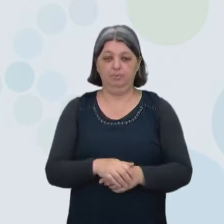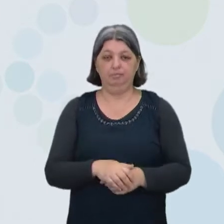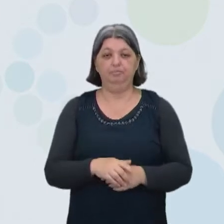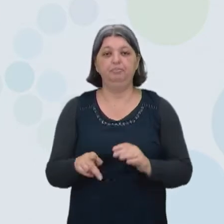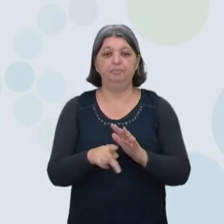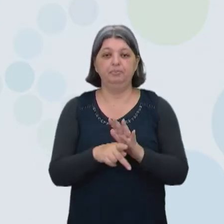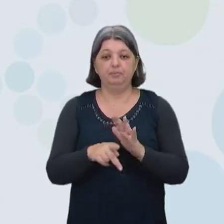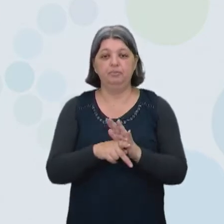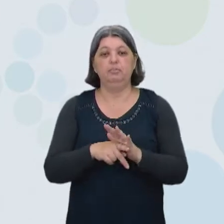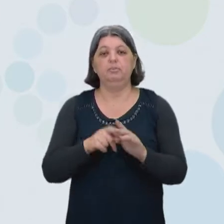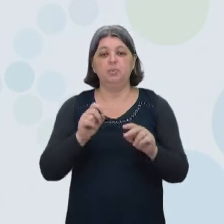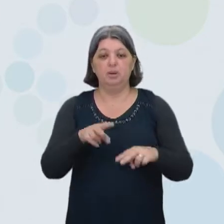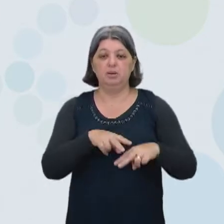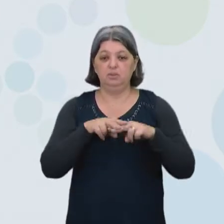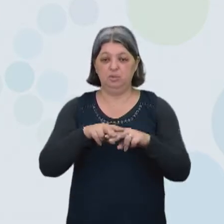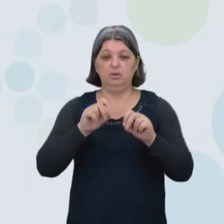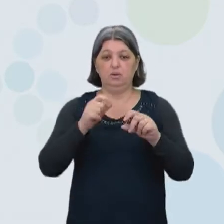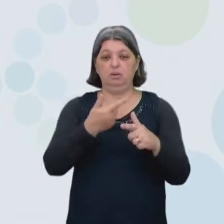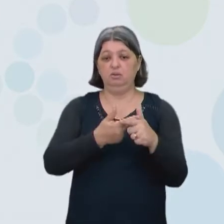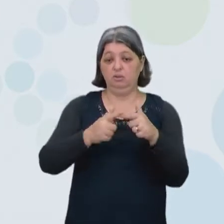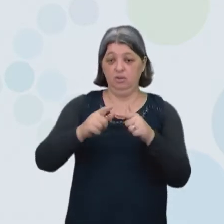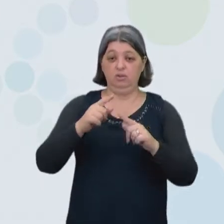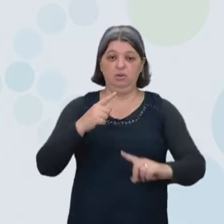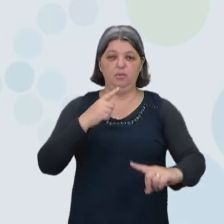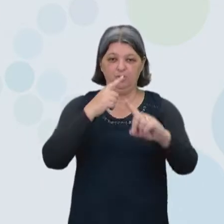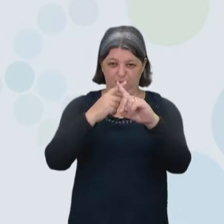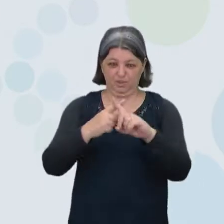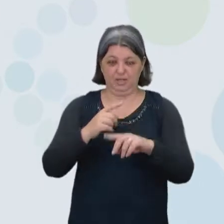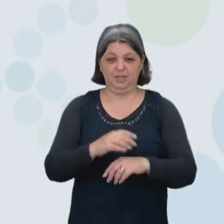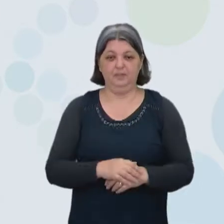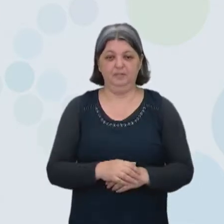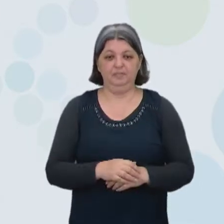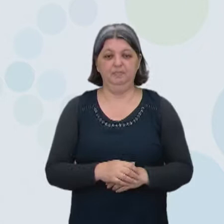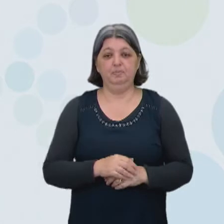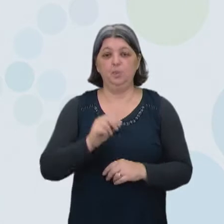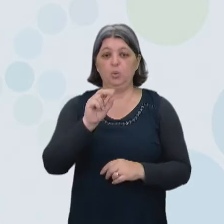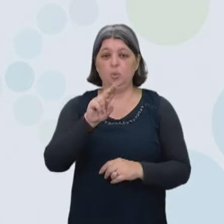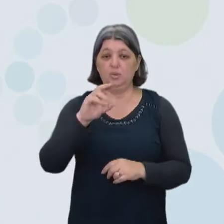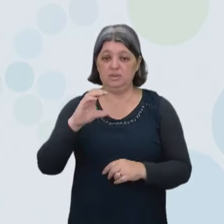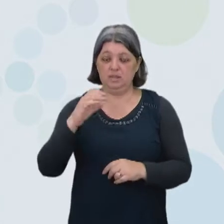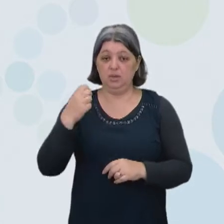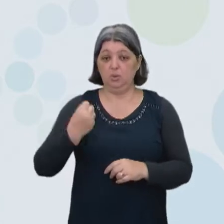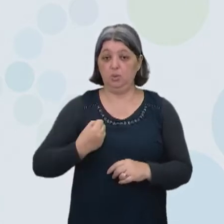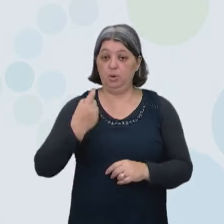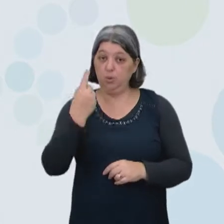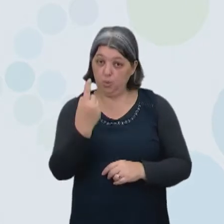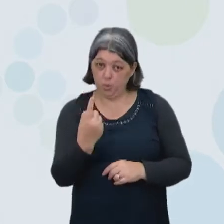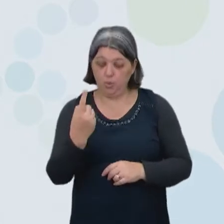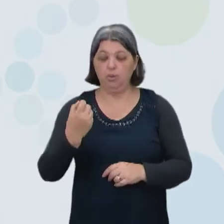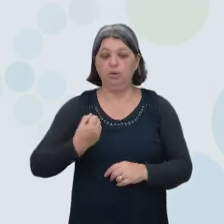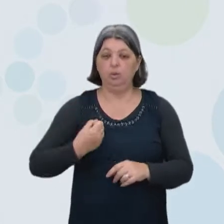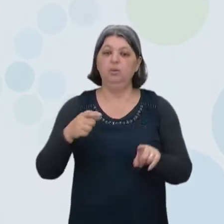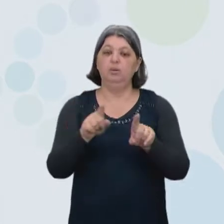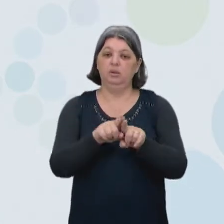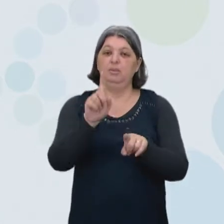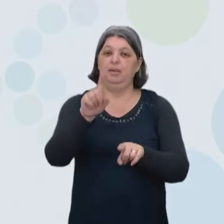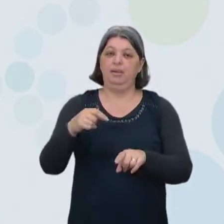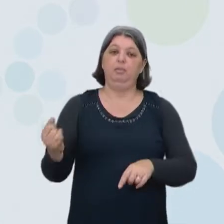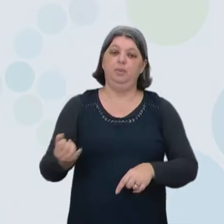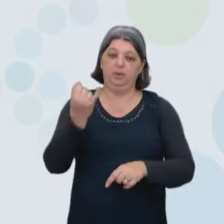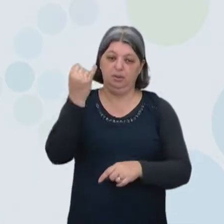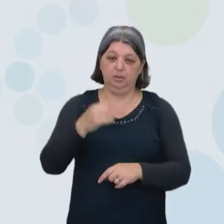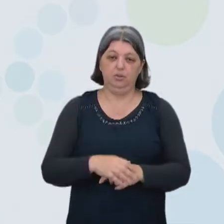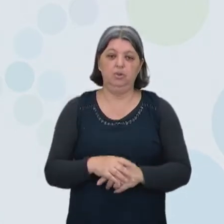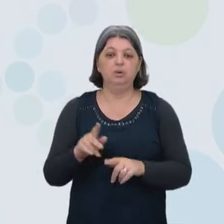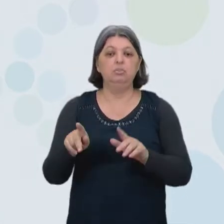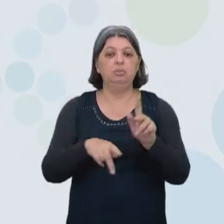curricular é o hashtag Quem Divide Multiplica. Estamos na unidade curricular de número 1. Os números também importam. Nosso componente é a População